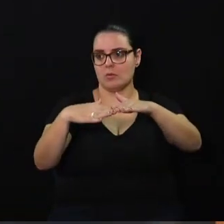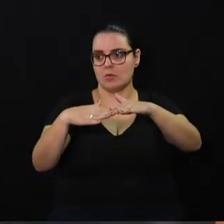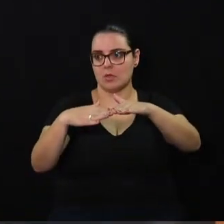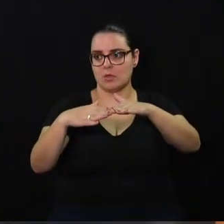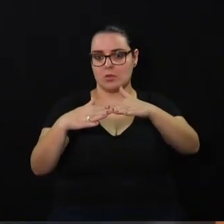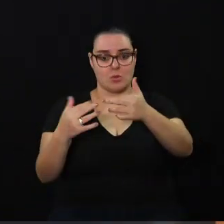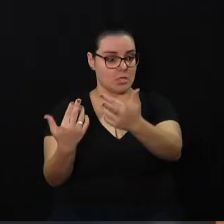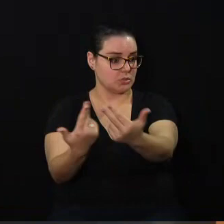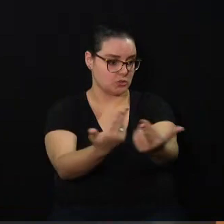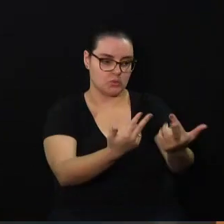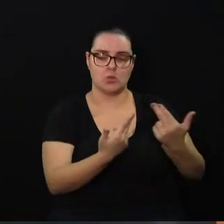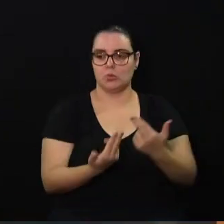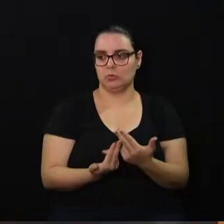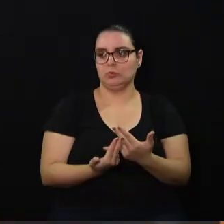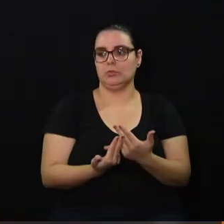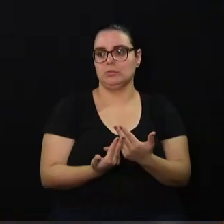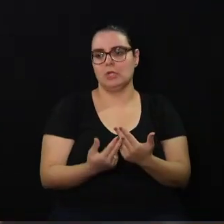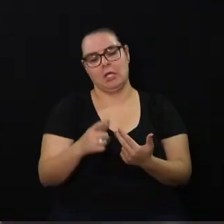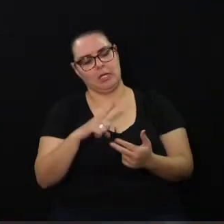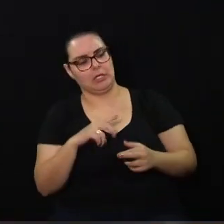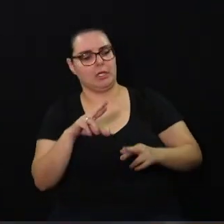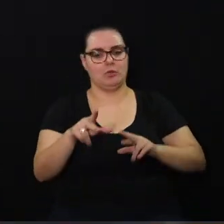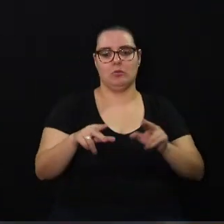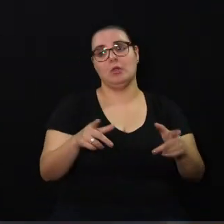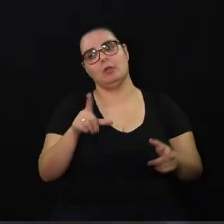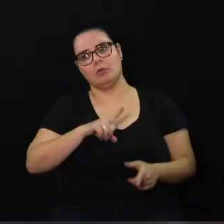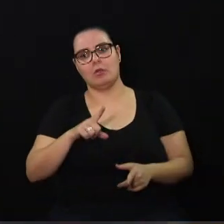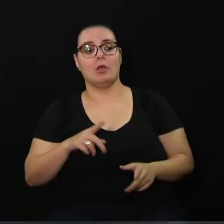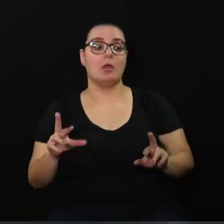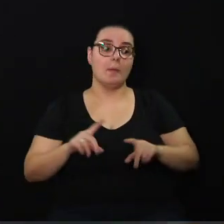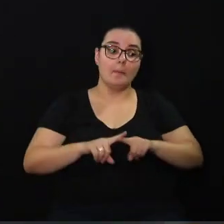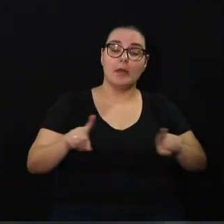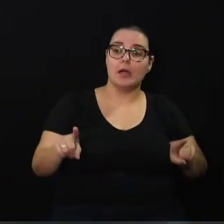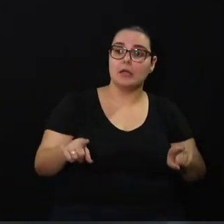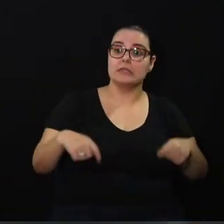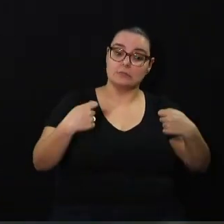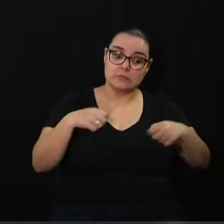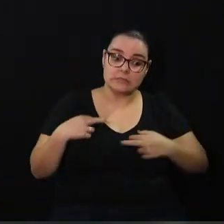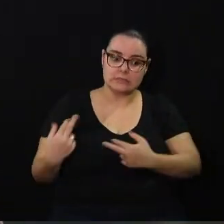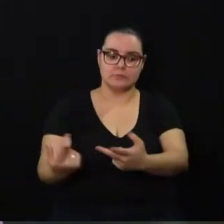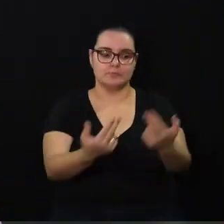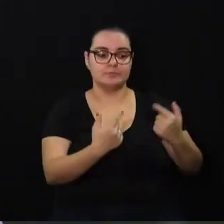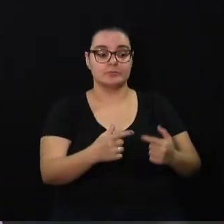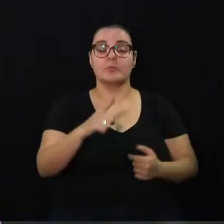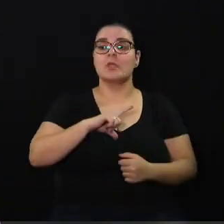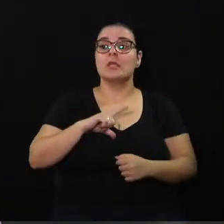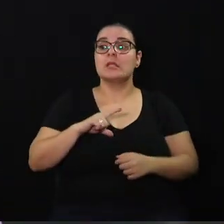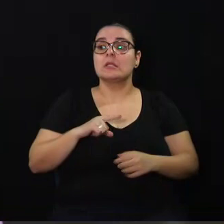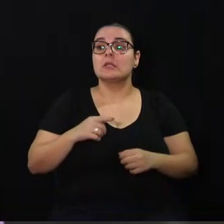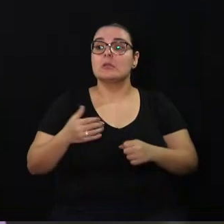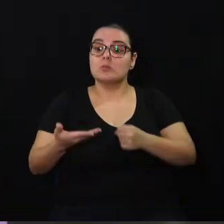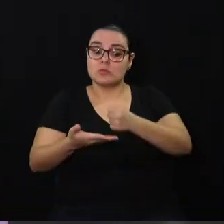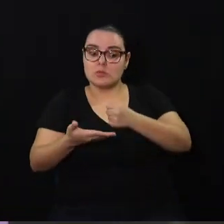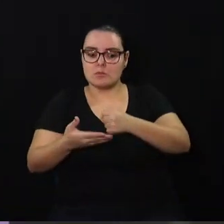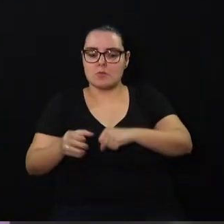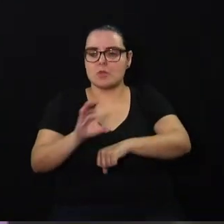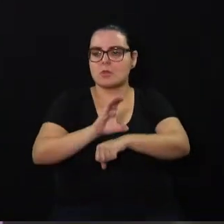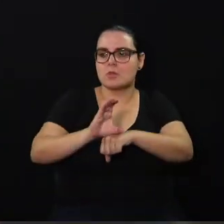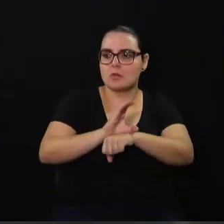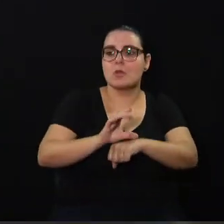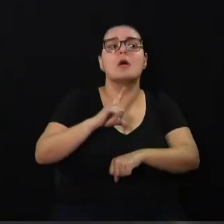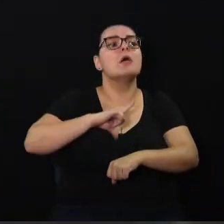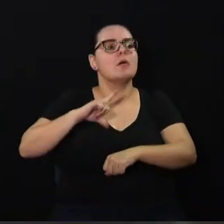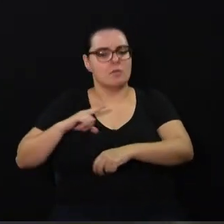ali né a gente tem um princípio constitucional que dizes todo mundo fala mas existe igualdade sim existe igualdade